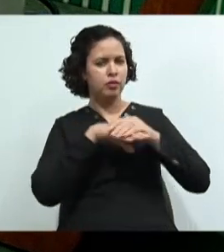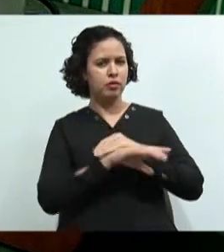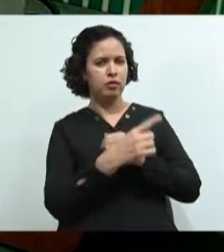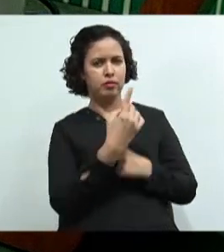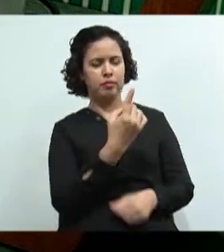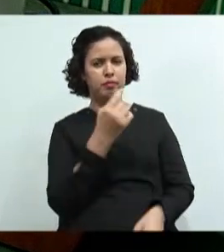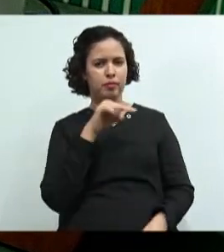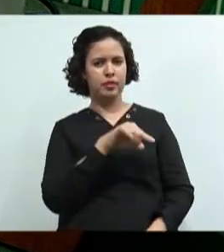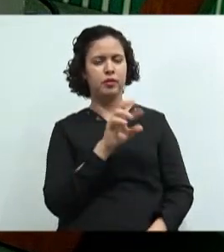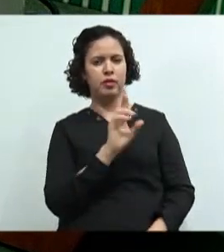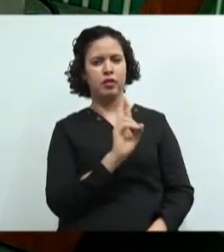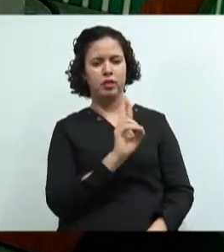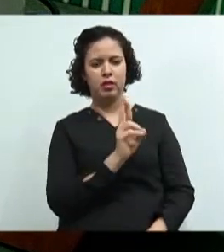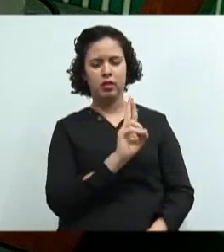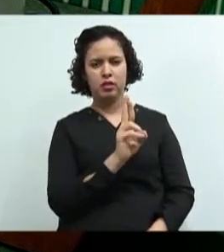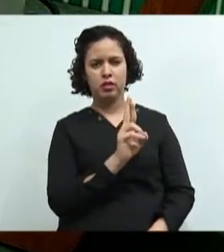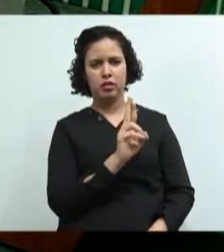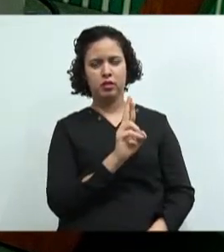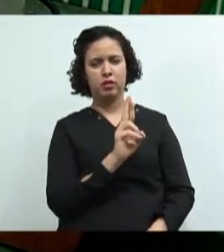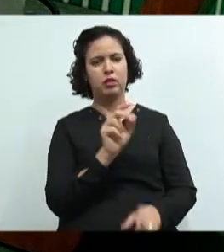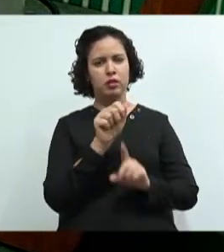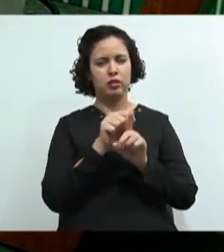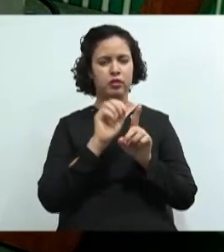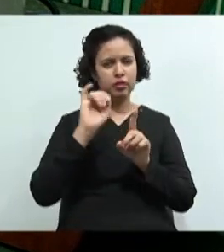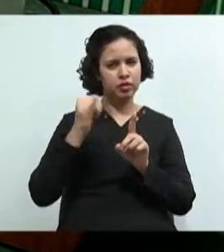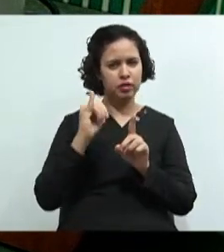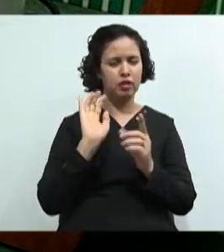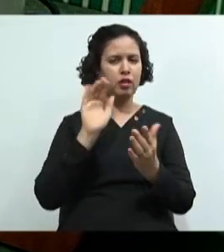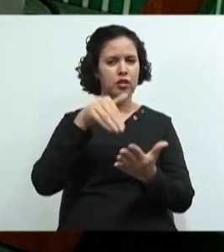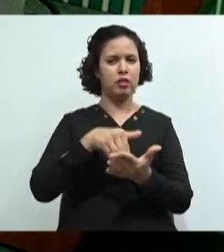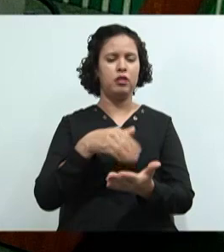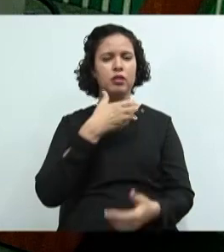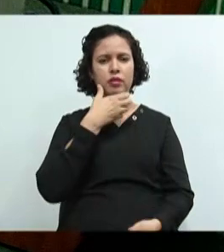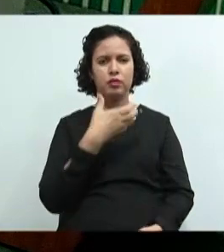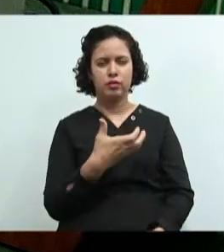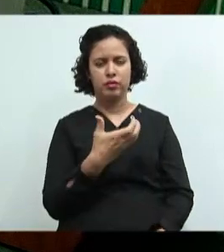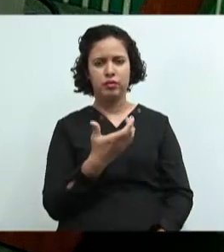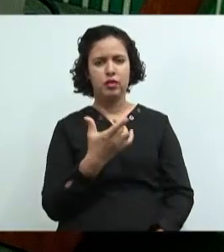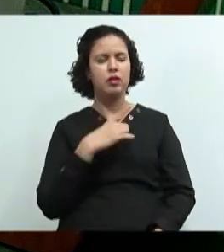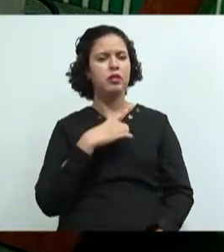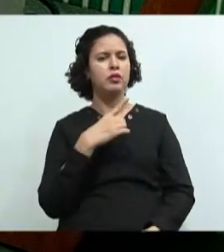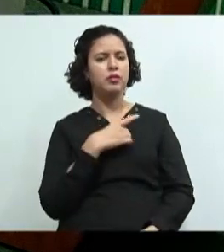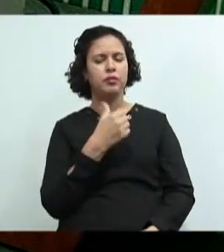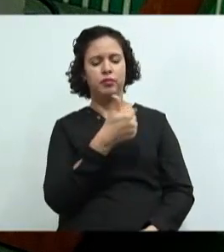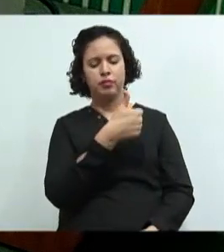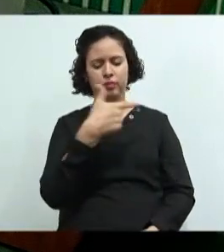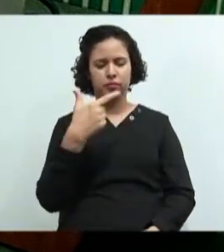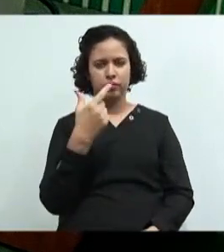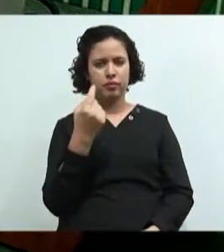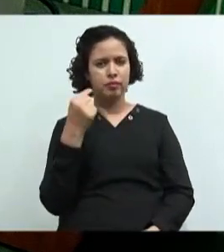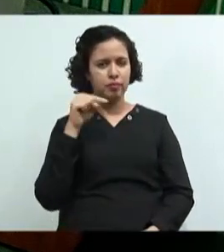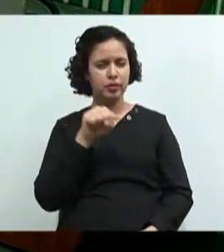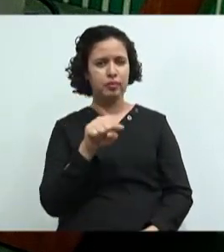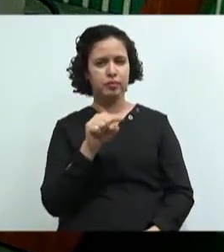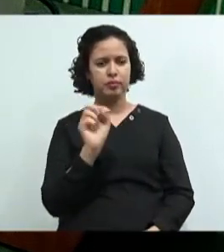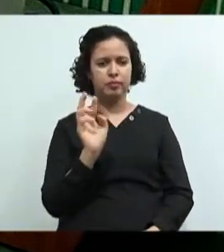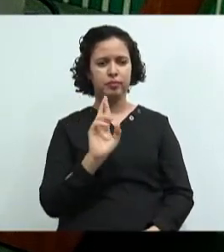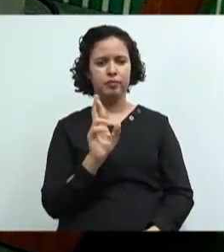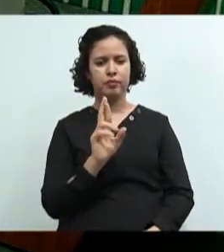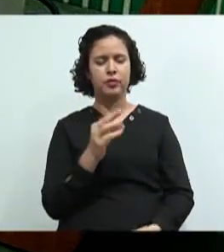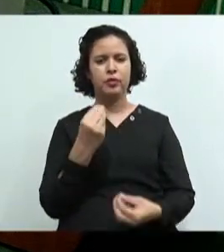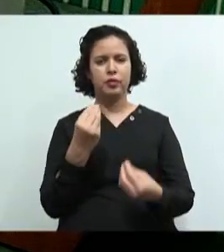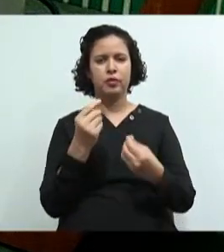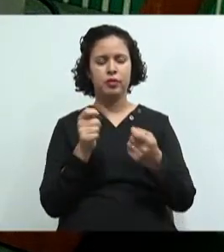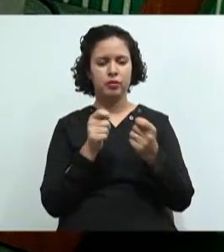que eu chegue, é lógico, de janeiro a dezembro, para que eu chegue em dezembro e eu tenha esses 12 mil reais. Mas espera aí, como é que eu vou